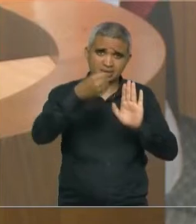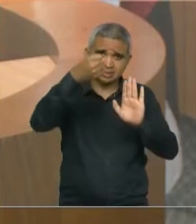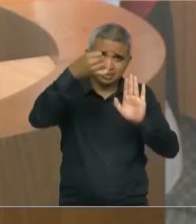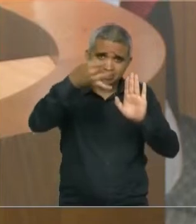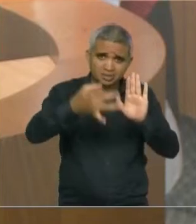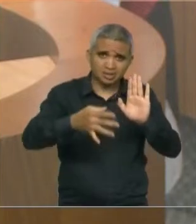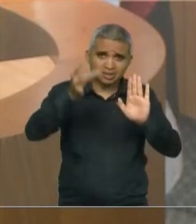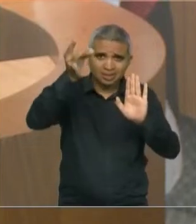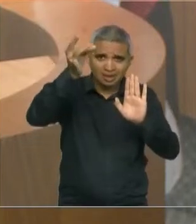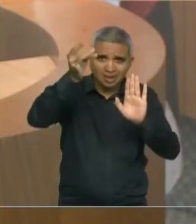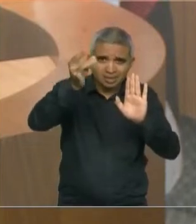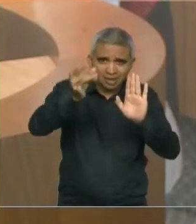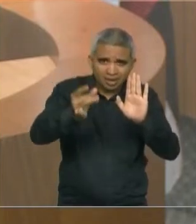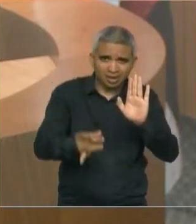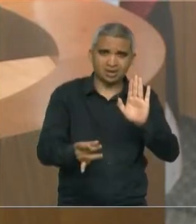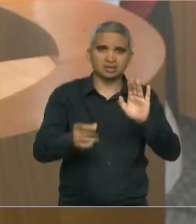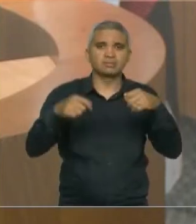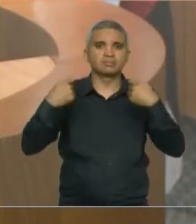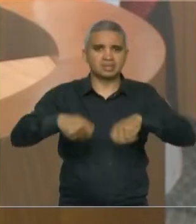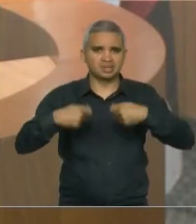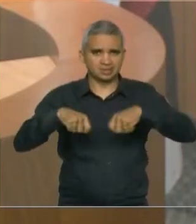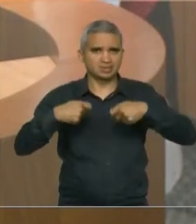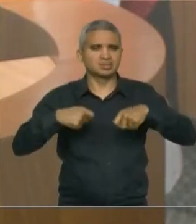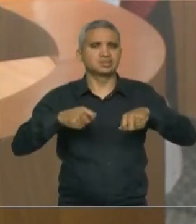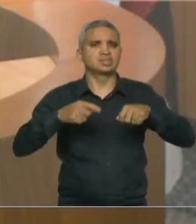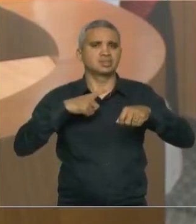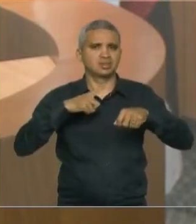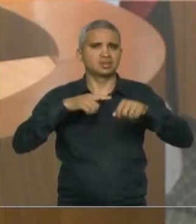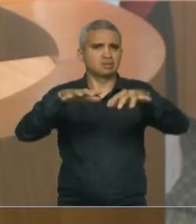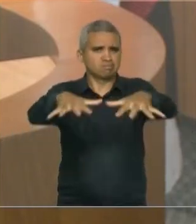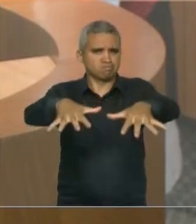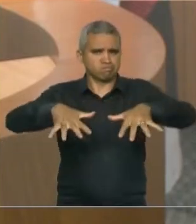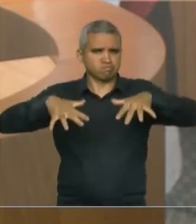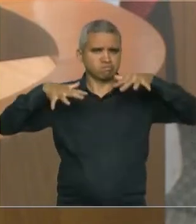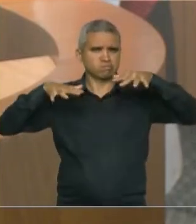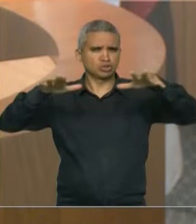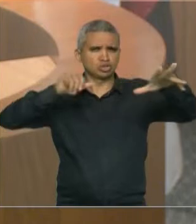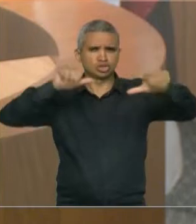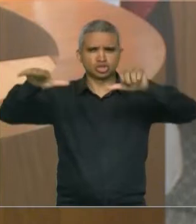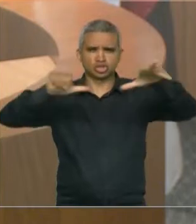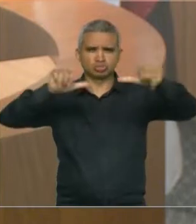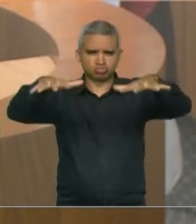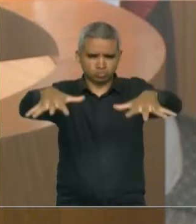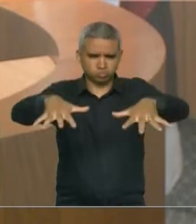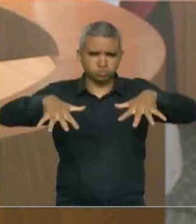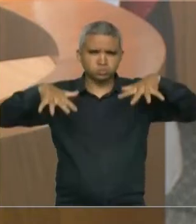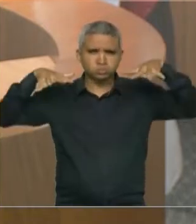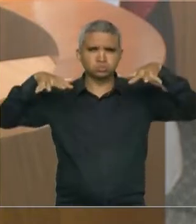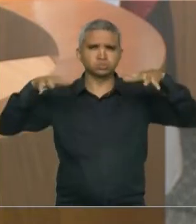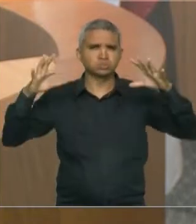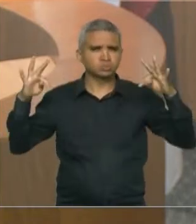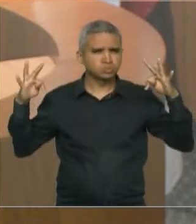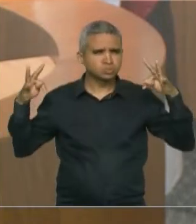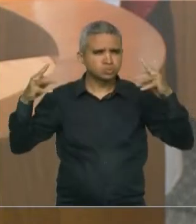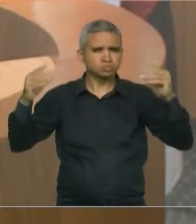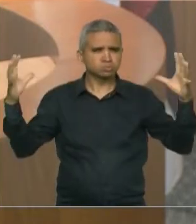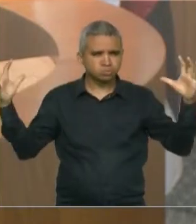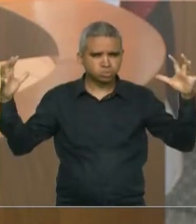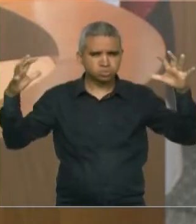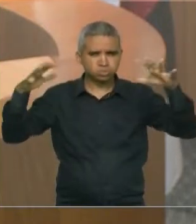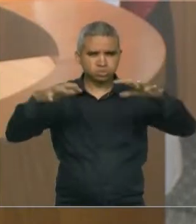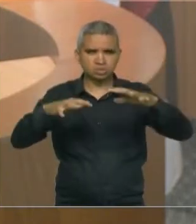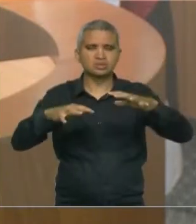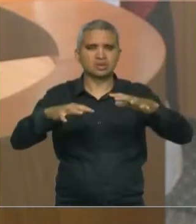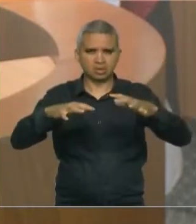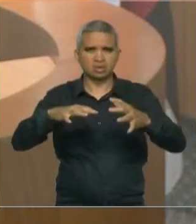Assembleia Geral, tem que ter Assembleia Geral, tem que ter a Executiva, ou seja, é realmente muito trabalhoso e leva